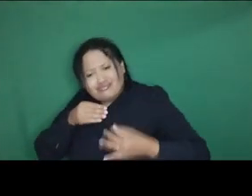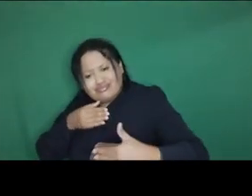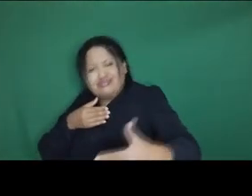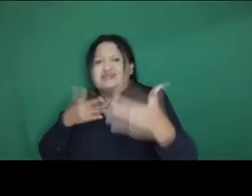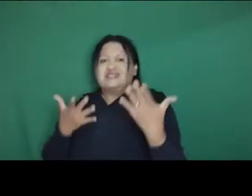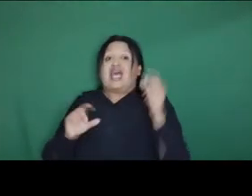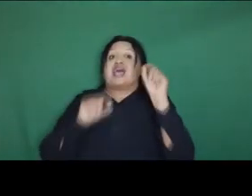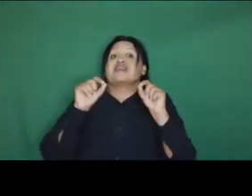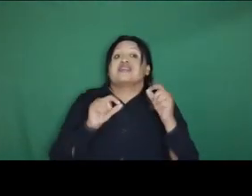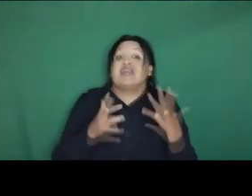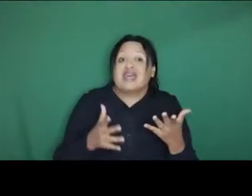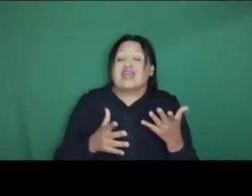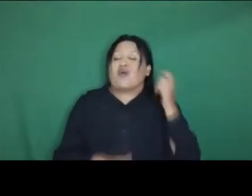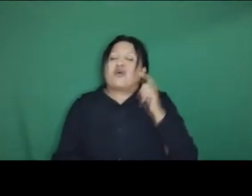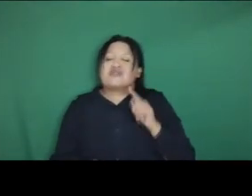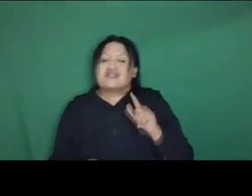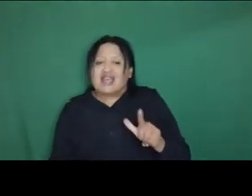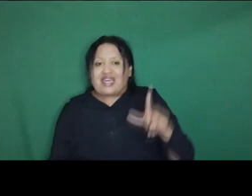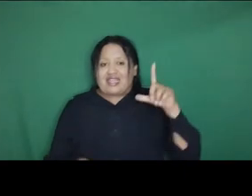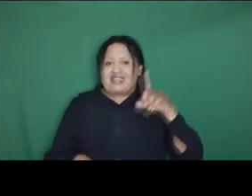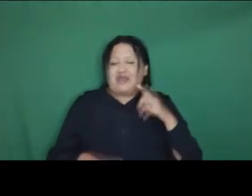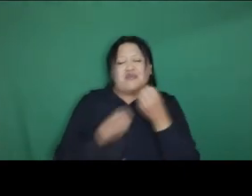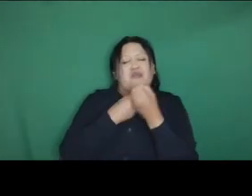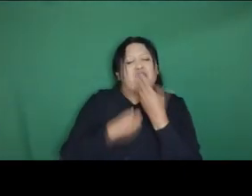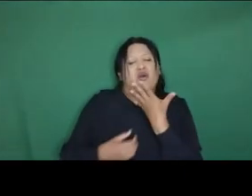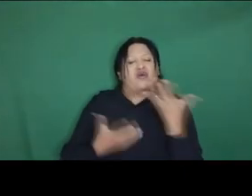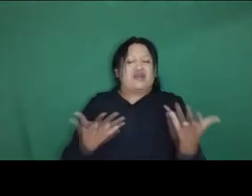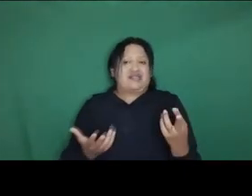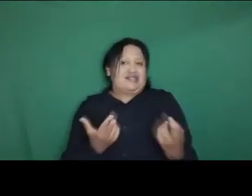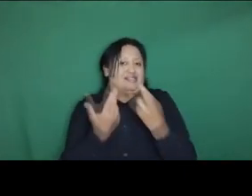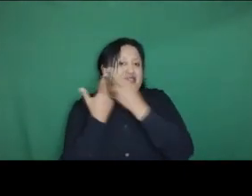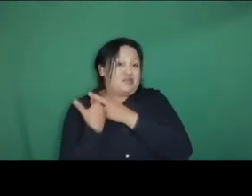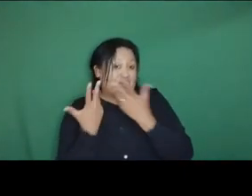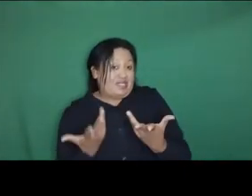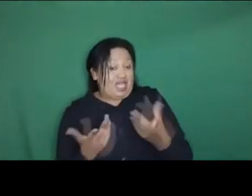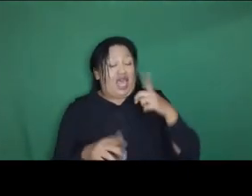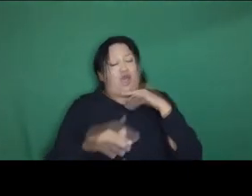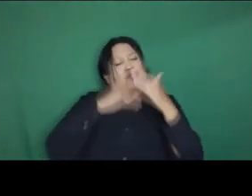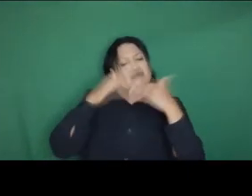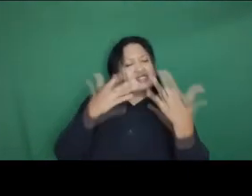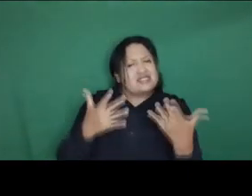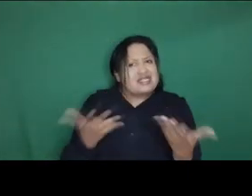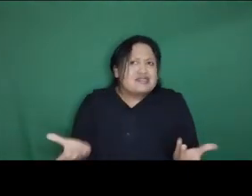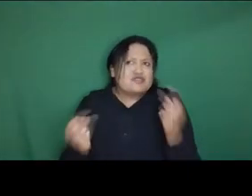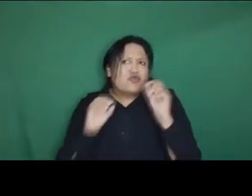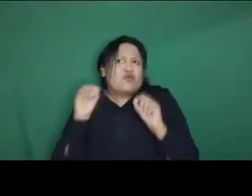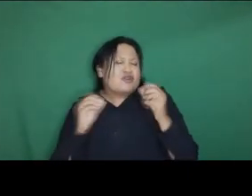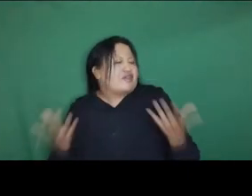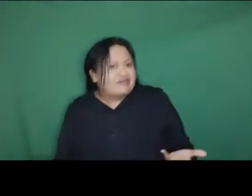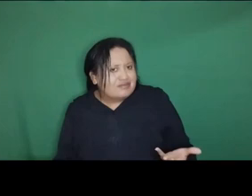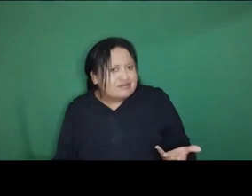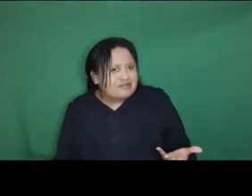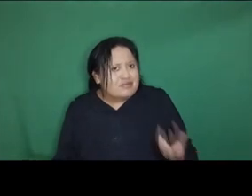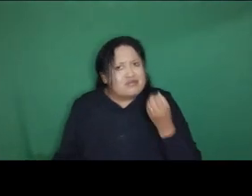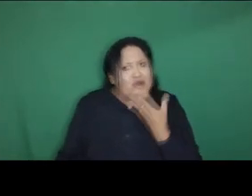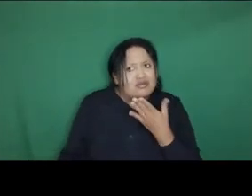a longo prazo a quem beneficia né é um processo includente excludente